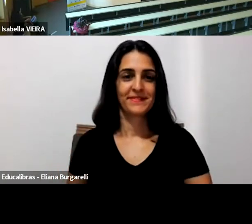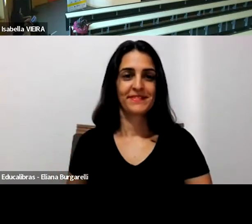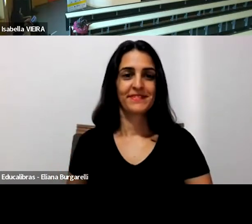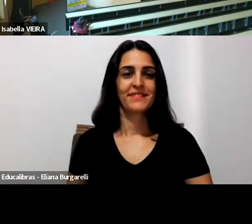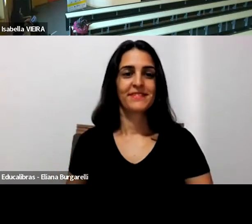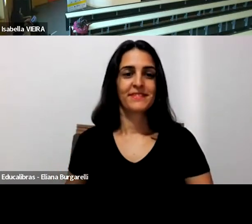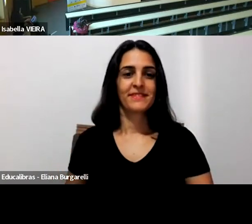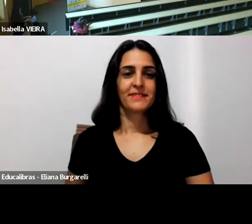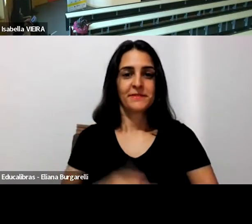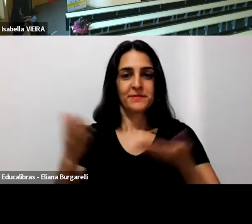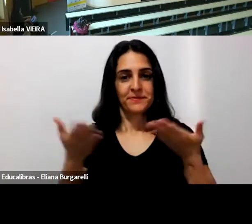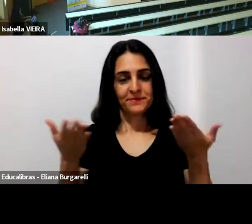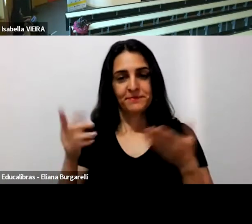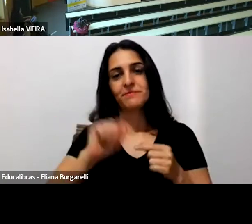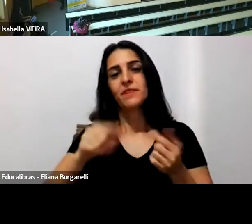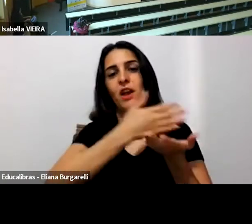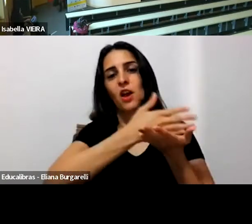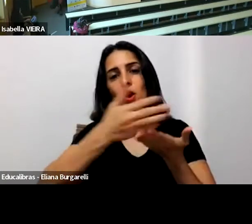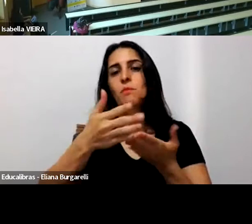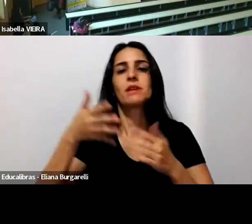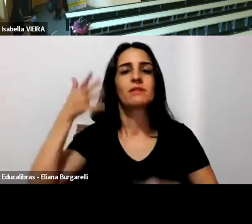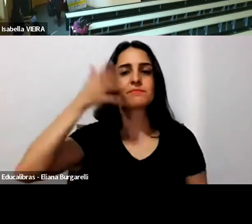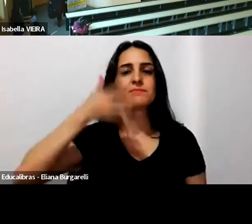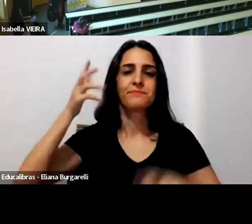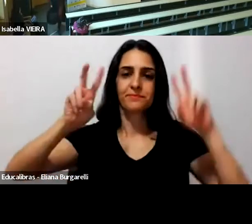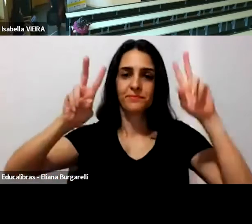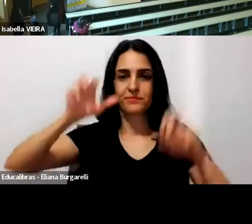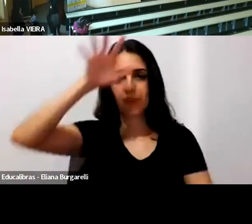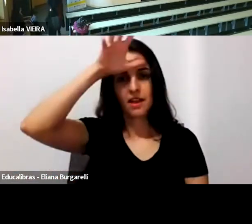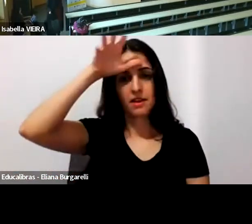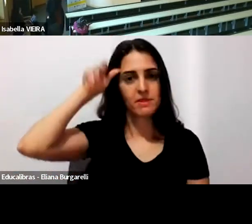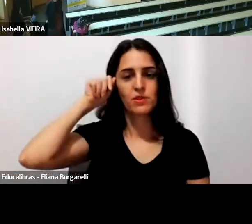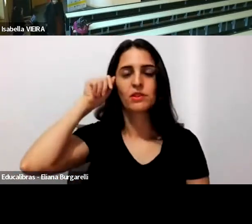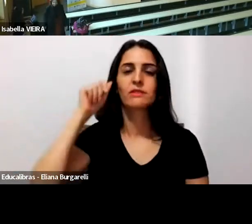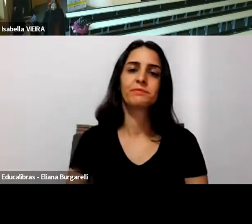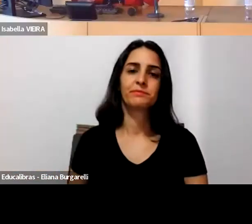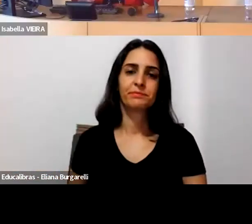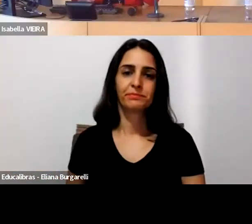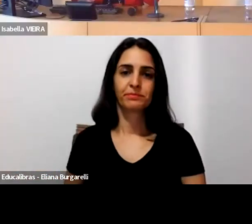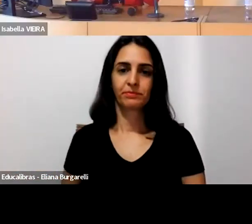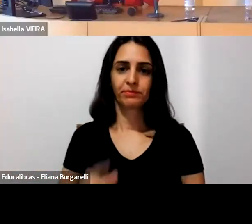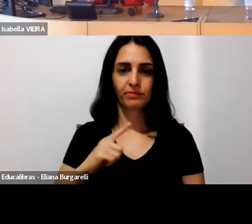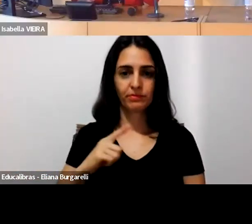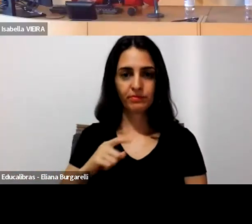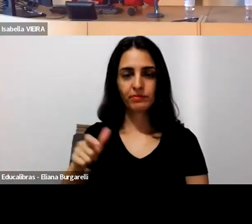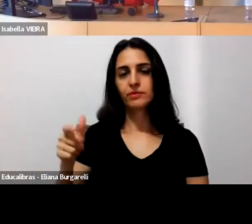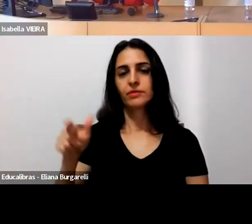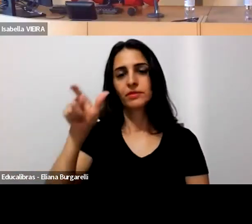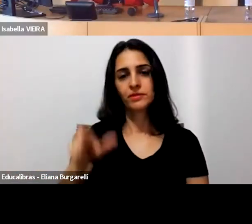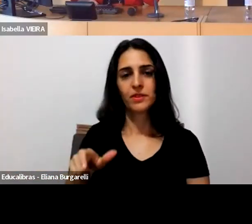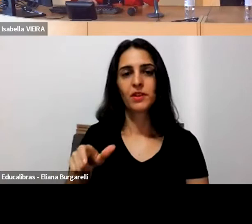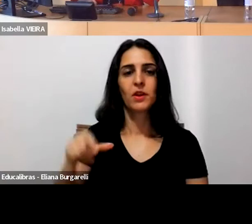Agora nós passaremos, então, para o início do painel sobre a Amazônia. Nós temos aqui conosco o nosso moderador de Amazônia, que